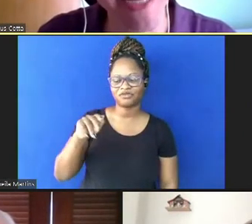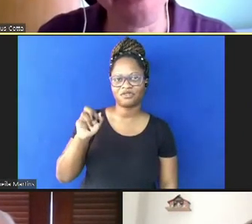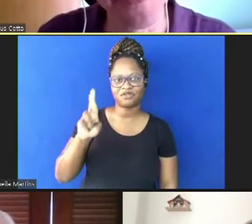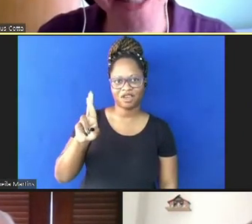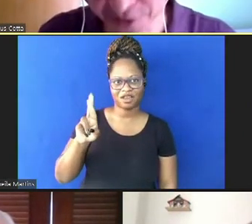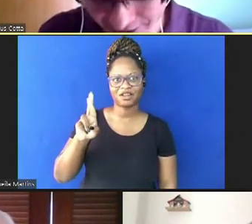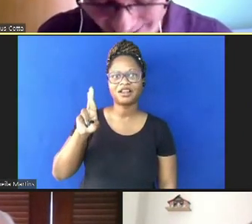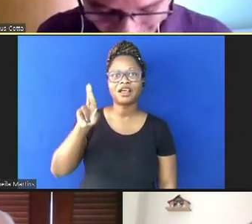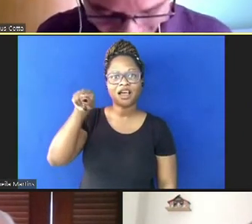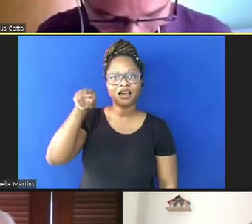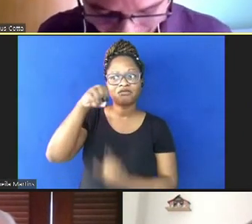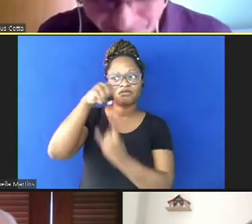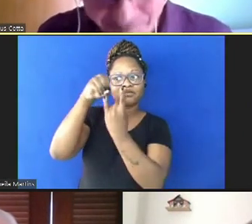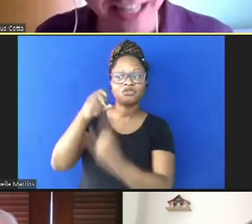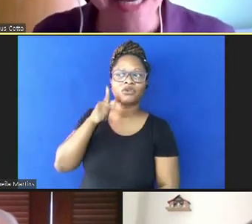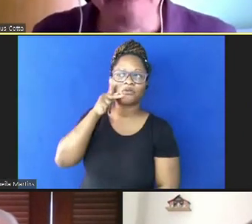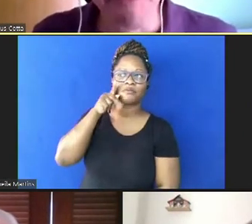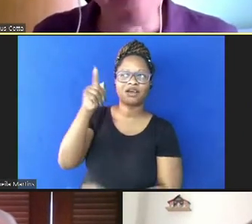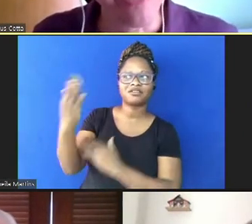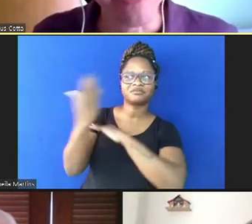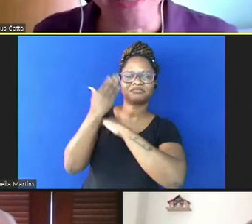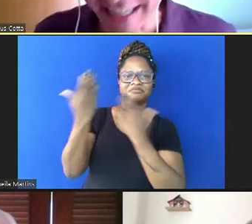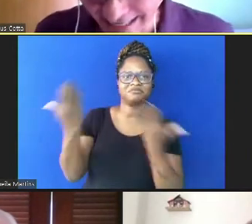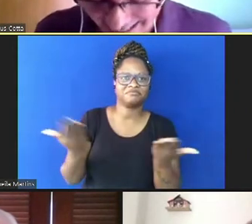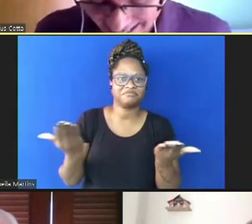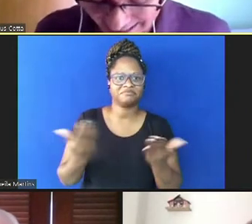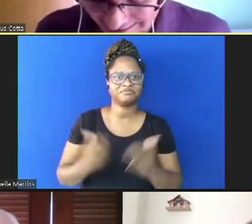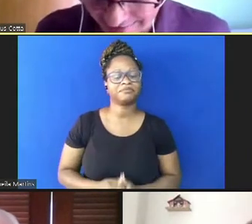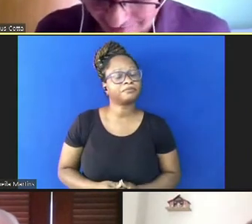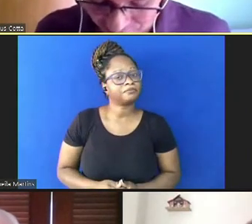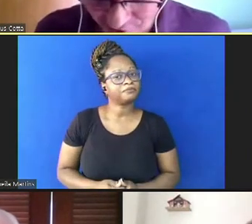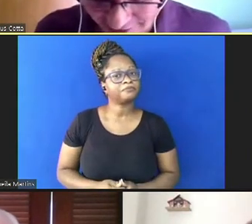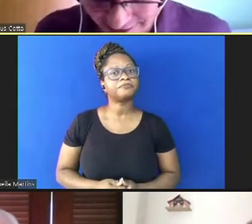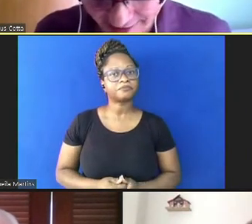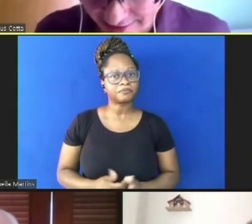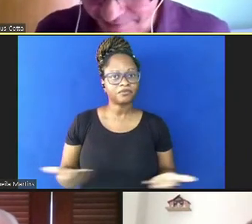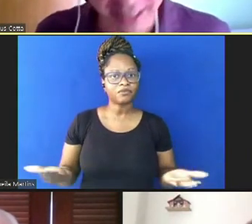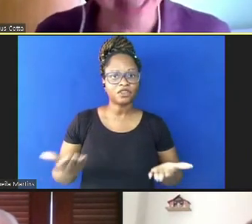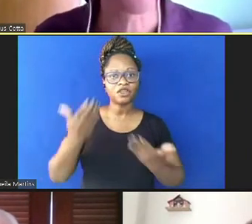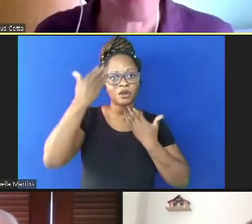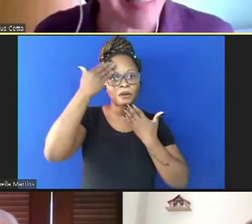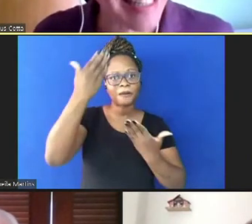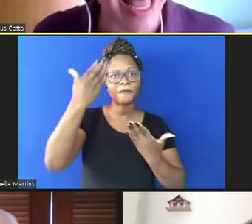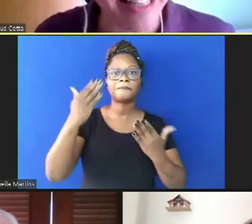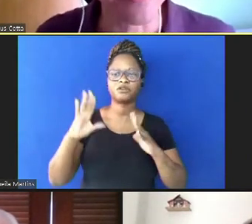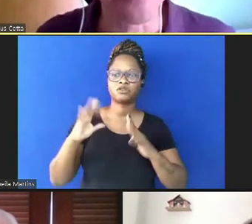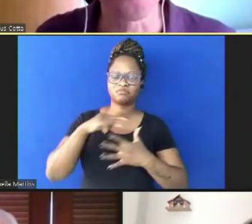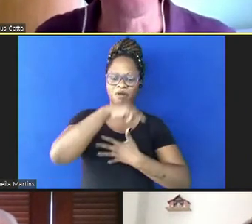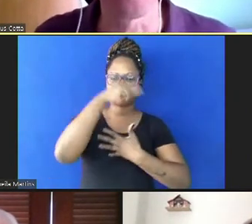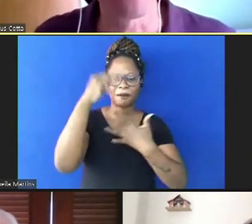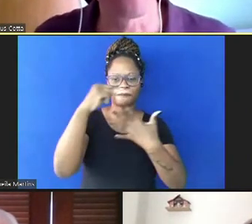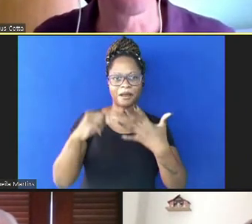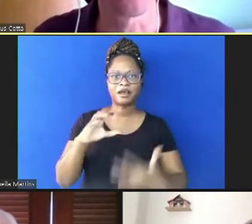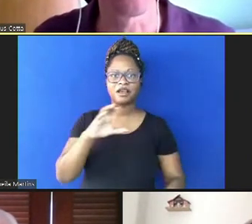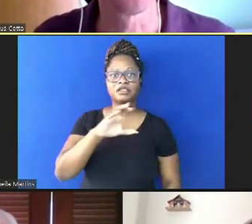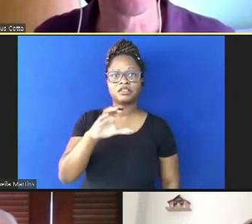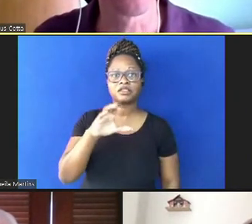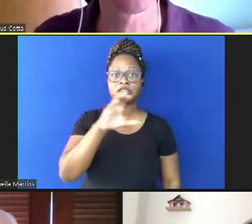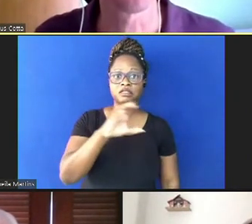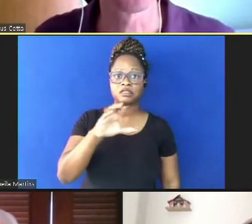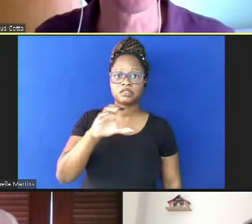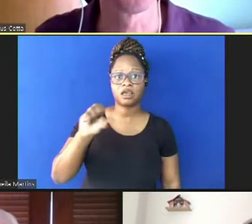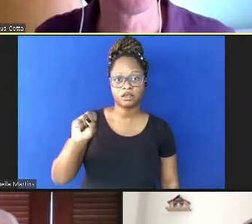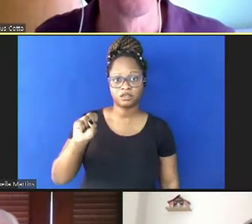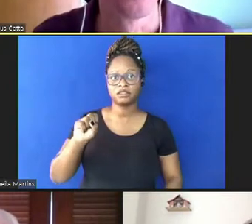Fiocruz do Paraná, que nos ajudou nessa etapa. Pois bem, com todos esses agradecimentos, a CCS da Fiocruz, Leonardo Azevedo,